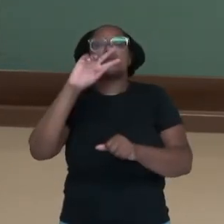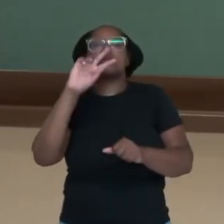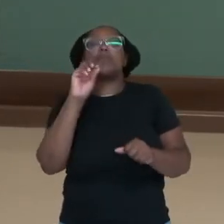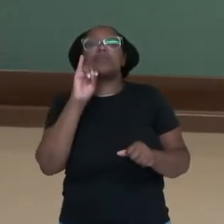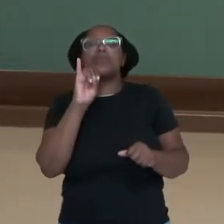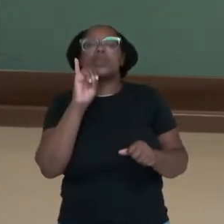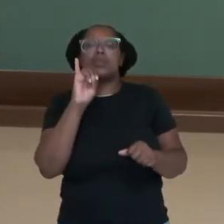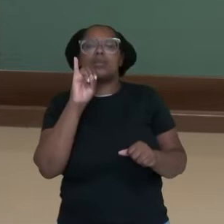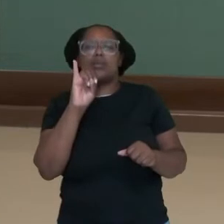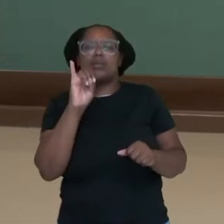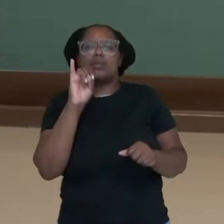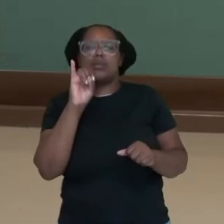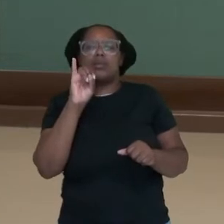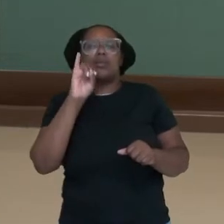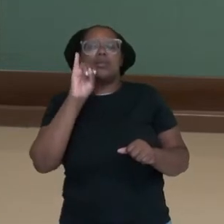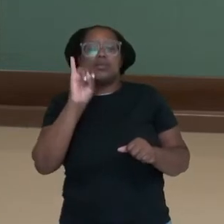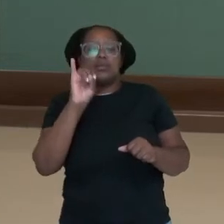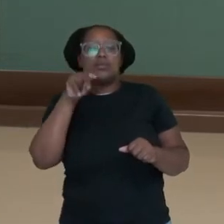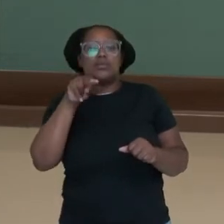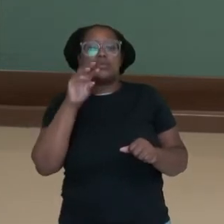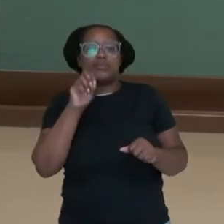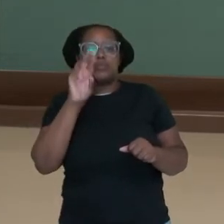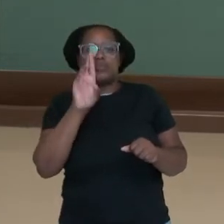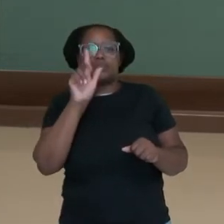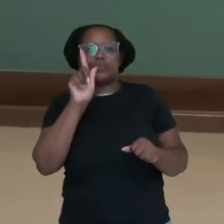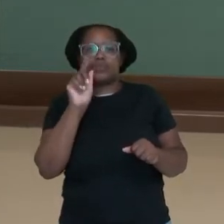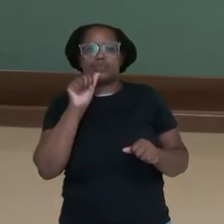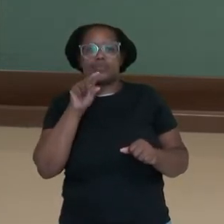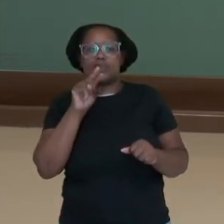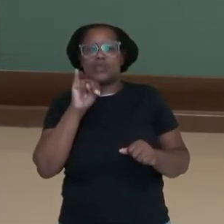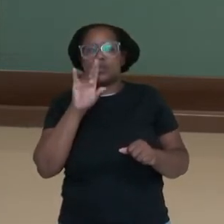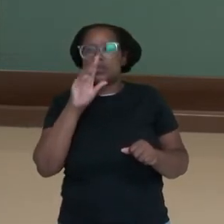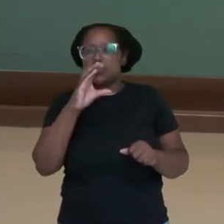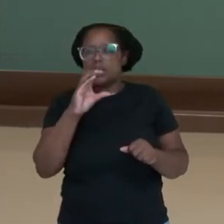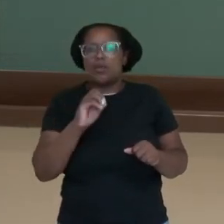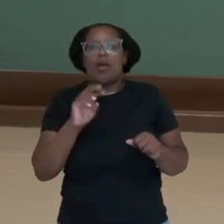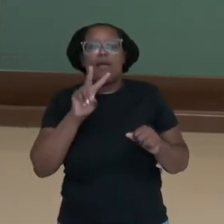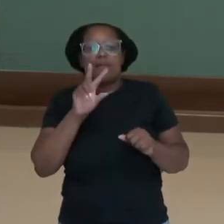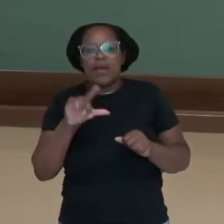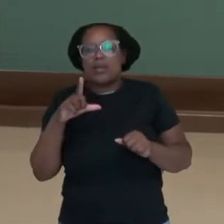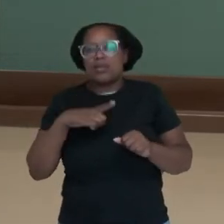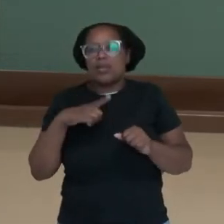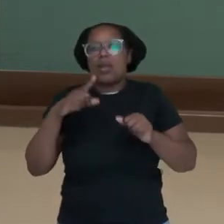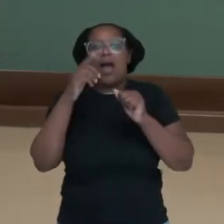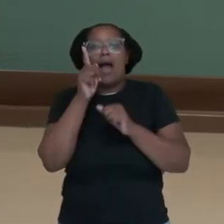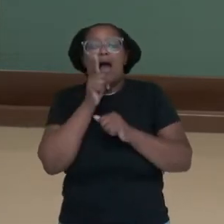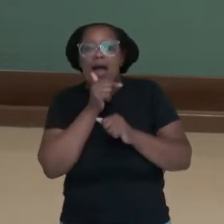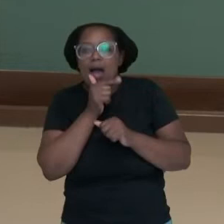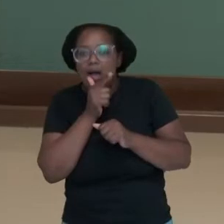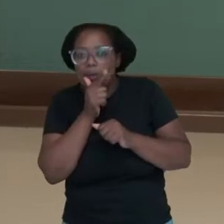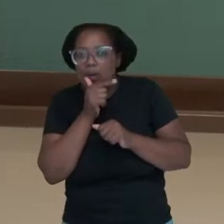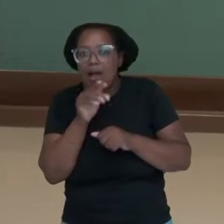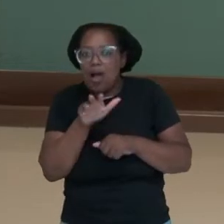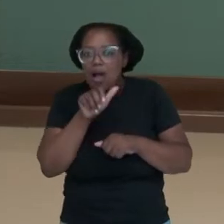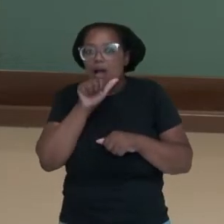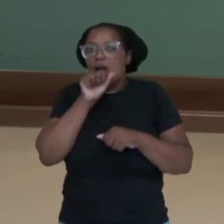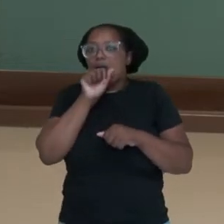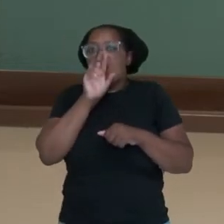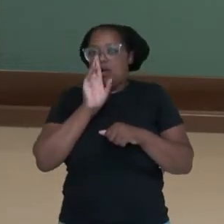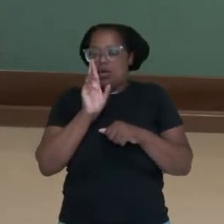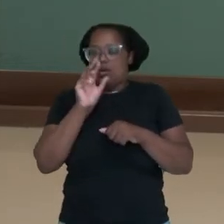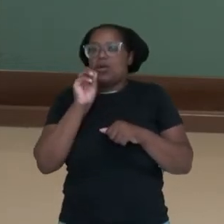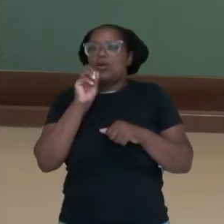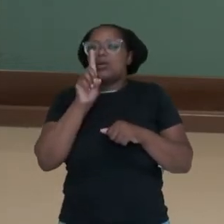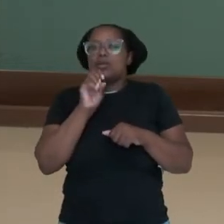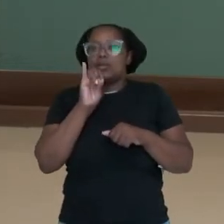inorgânico para orgânico. A planta vai produzir água, oxigênio e uma coisa muito